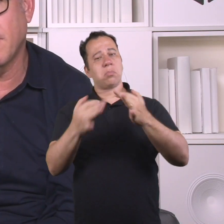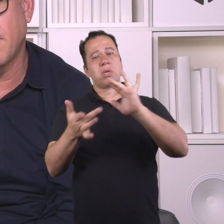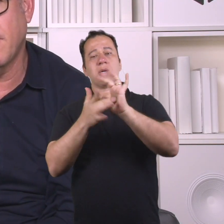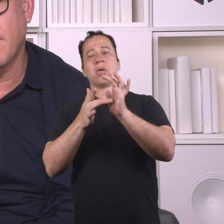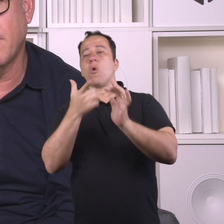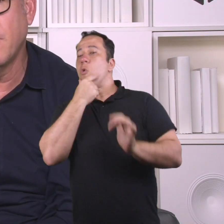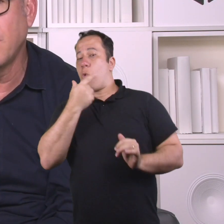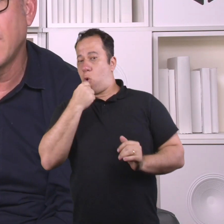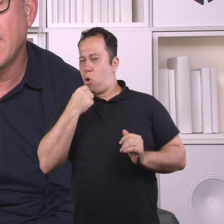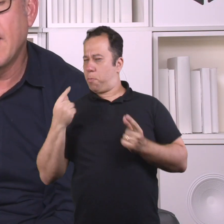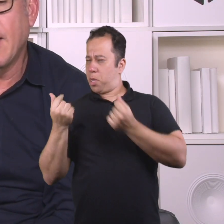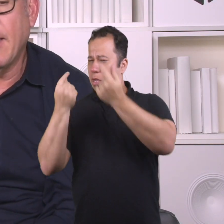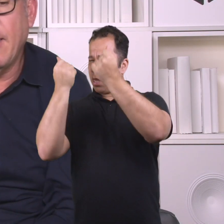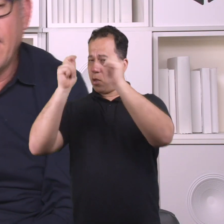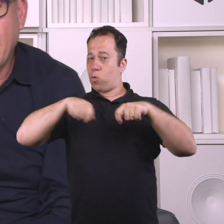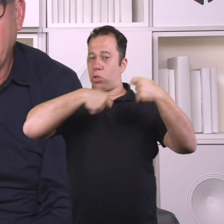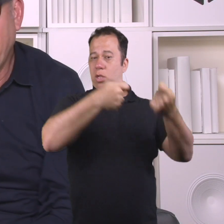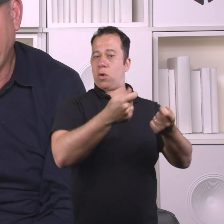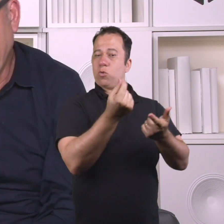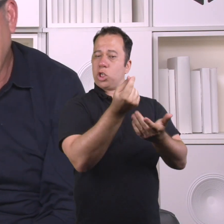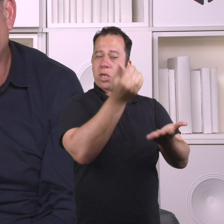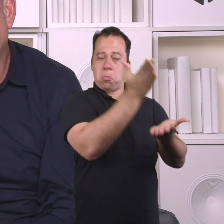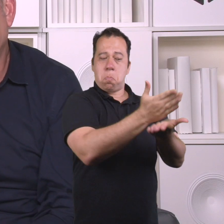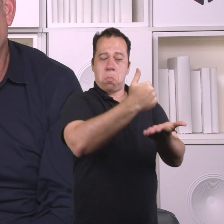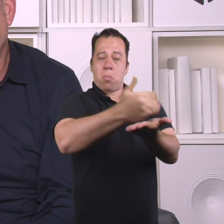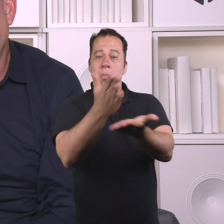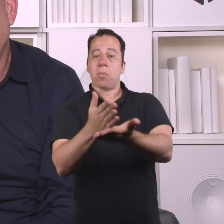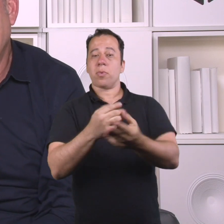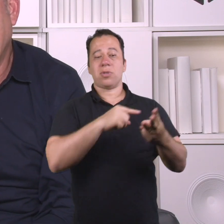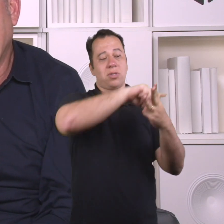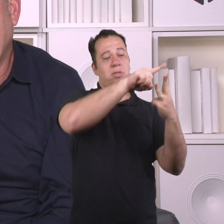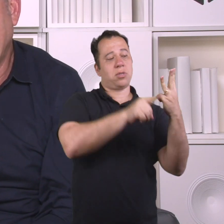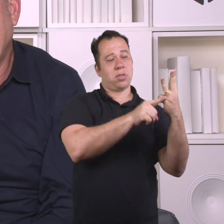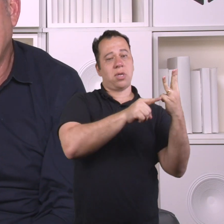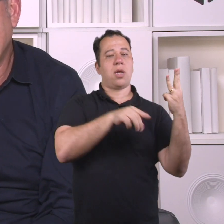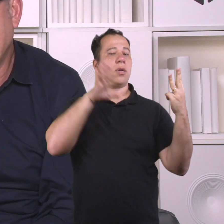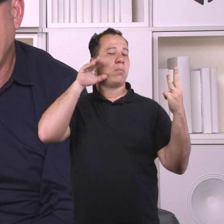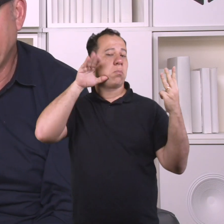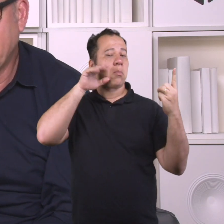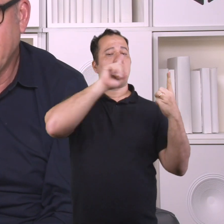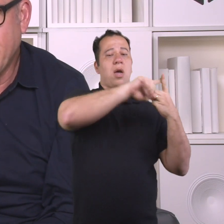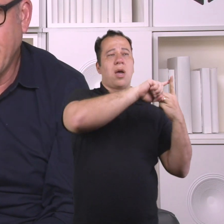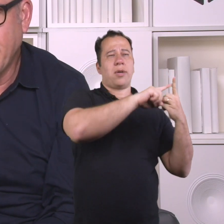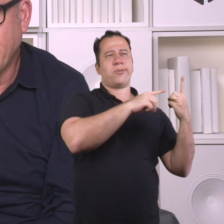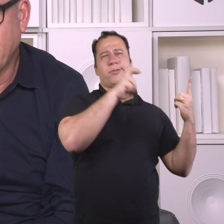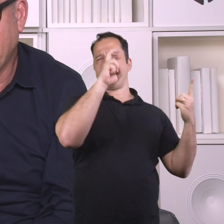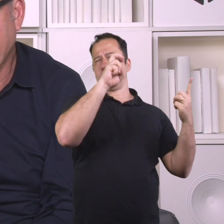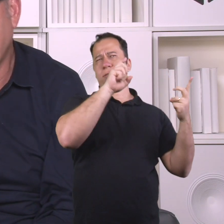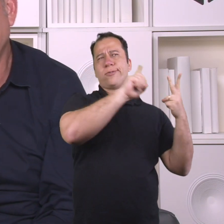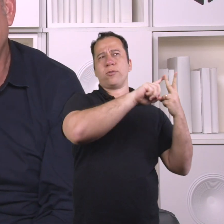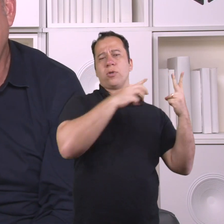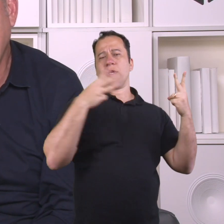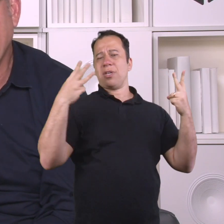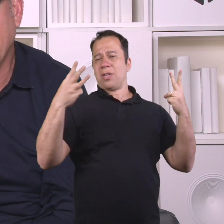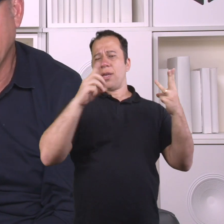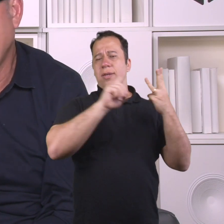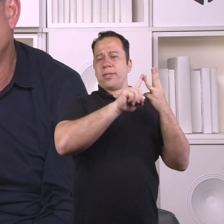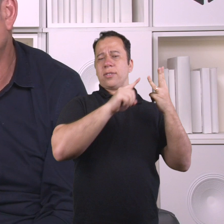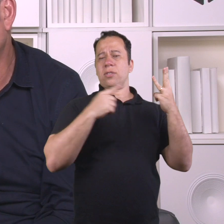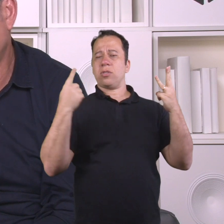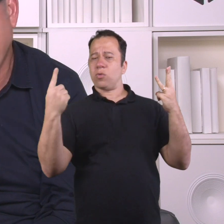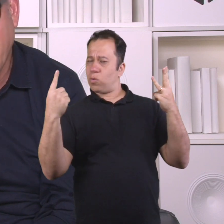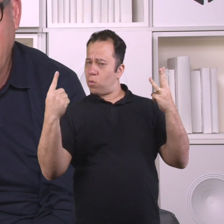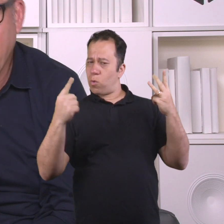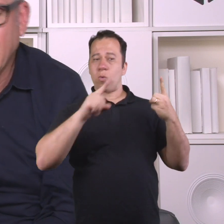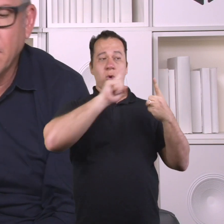deu 2, a outro deu 1, e foi embora. Aquele que recebeu 5 transformou em 10, o que